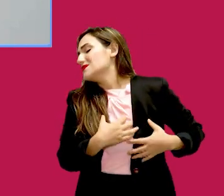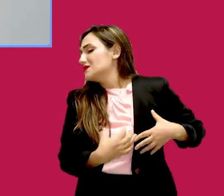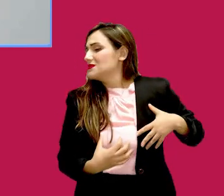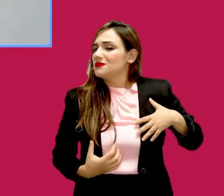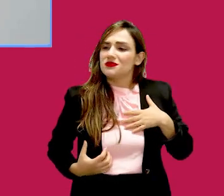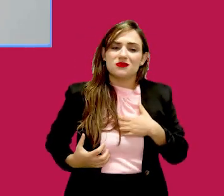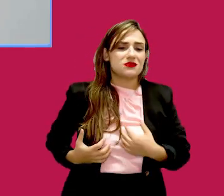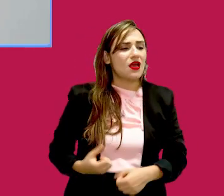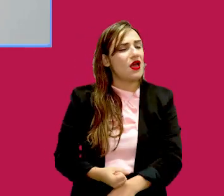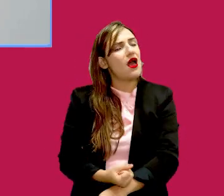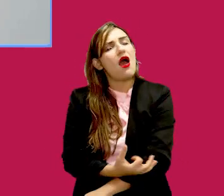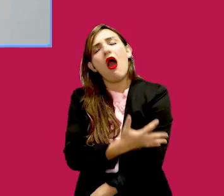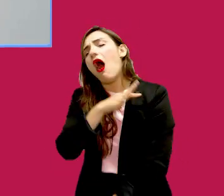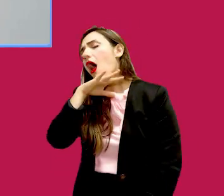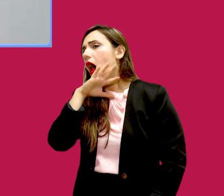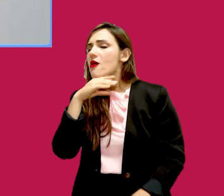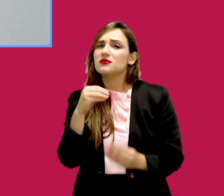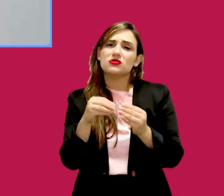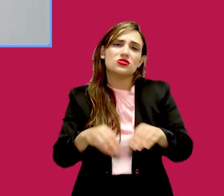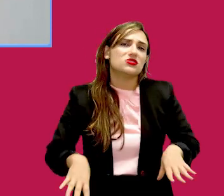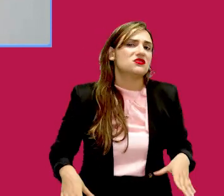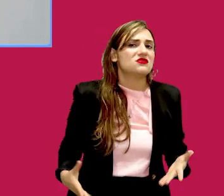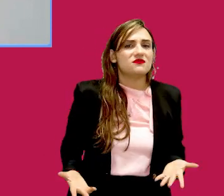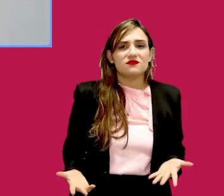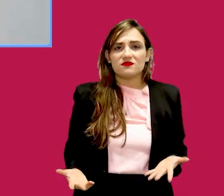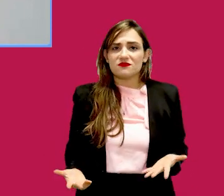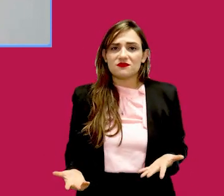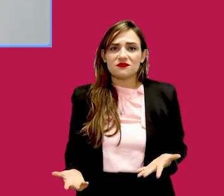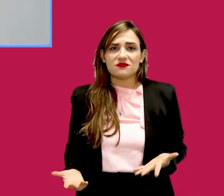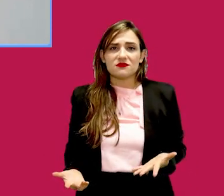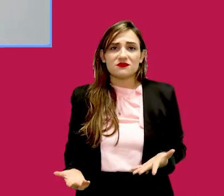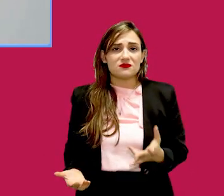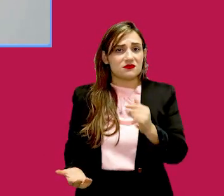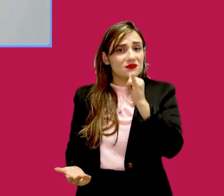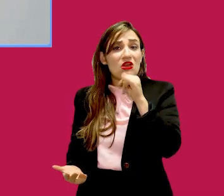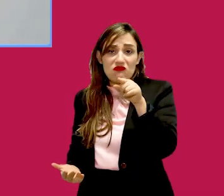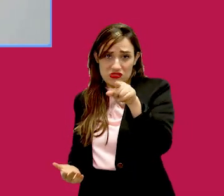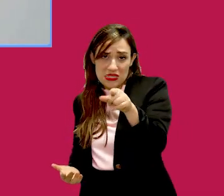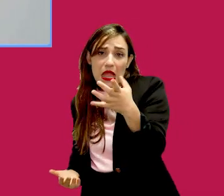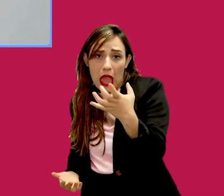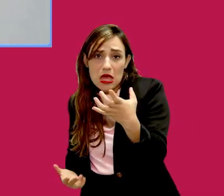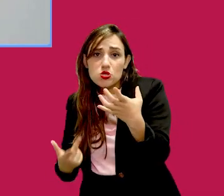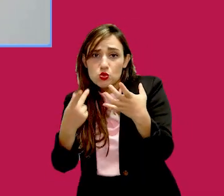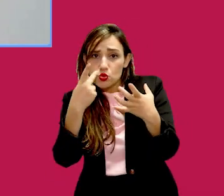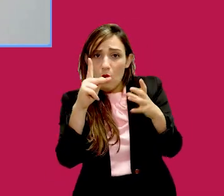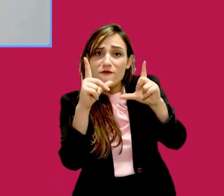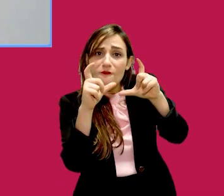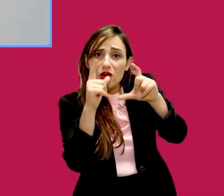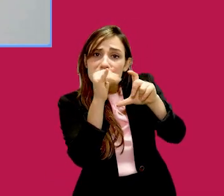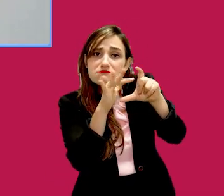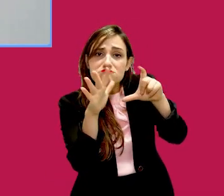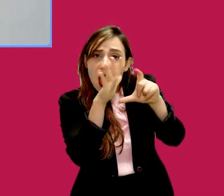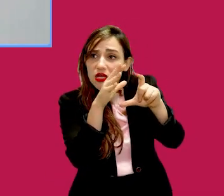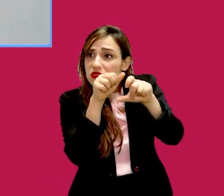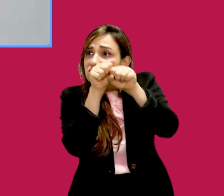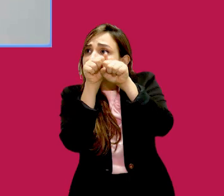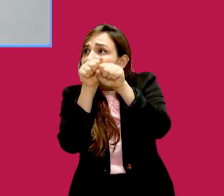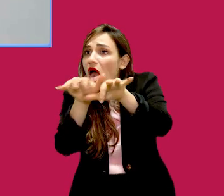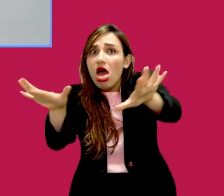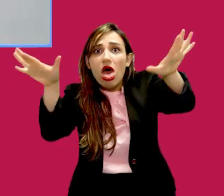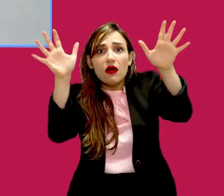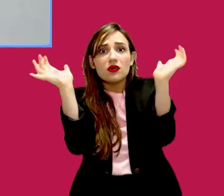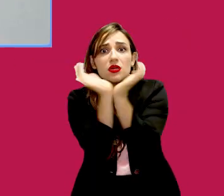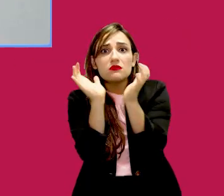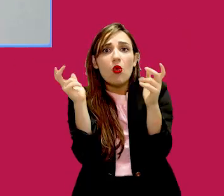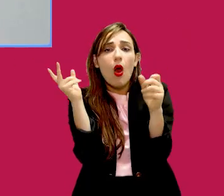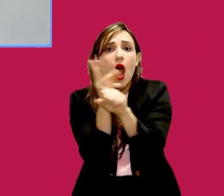dano emocional, não é uma coisa simples. Ninguém quer, por exemplo, uma foto sua íntima sendo mostrada para